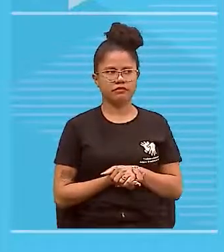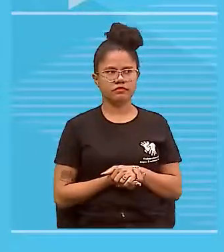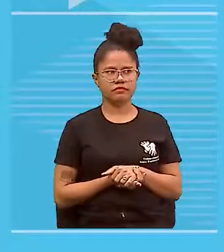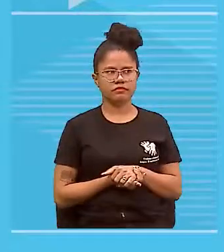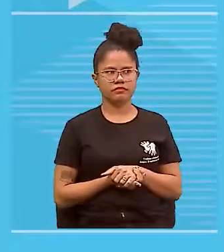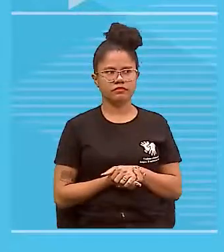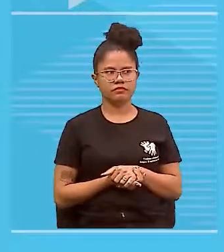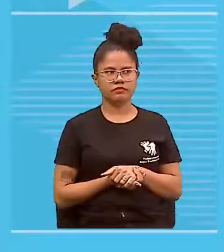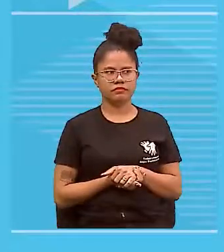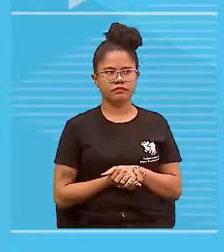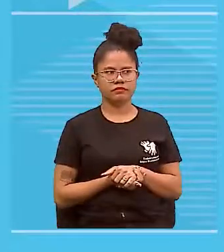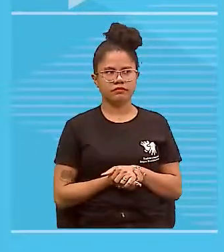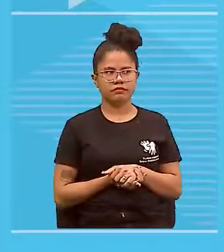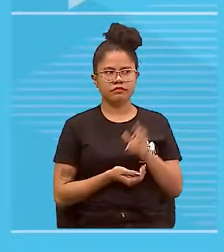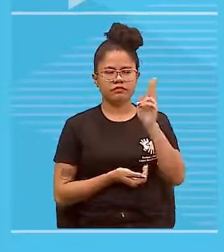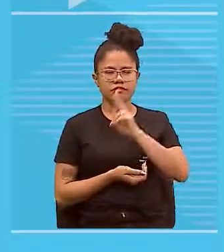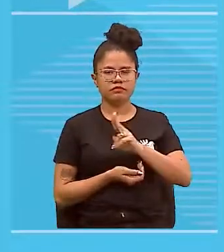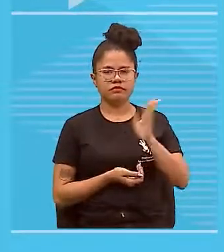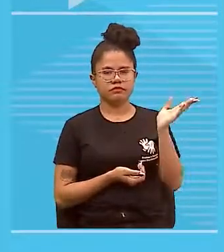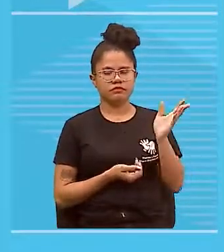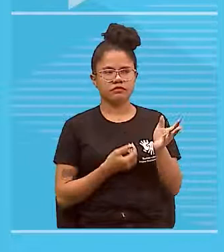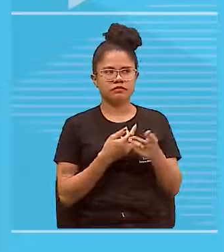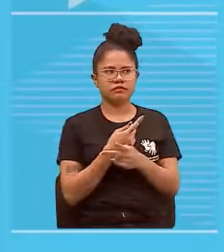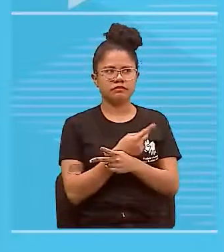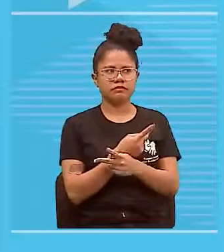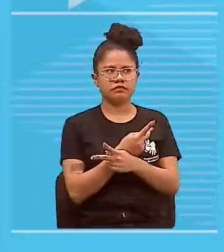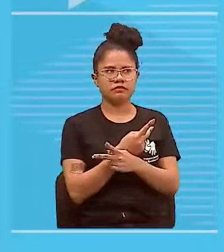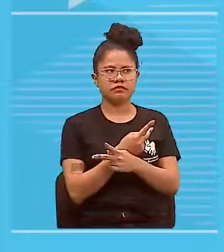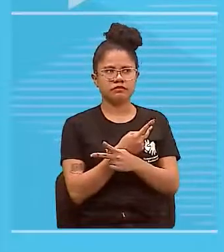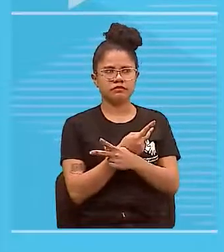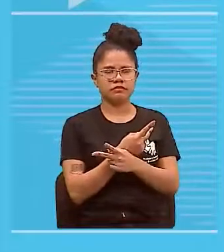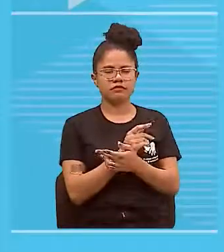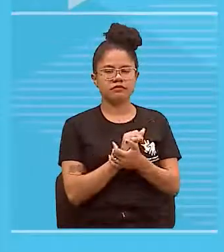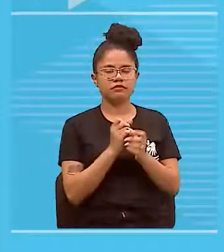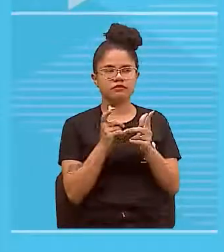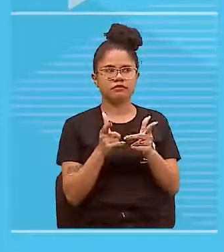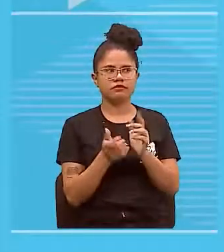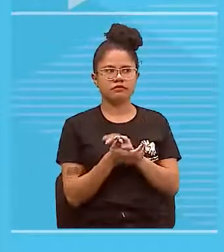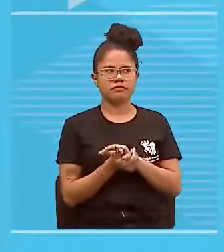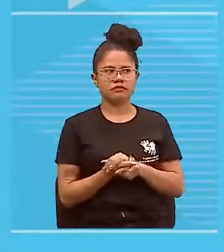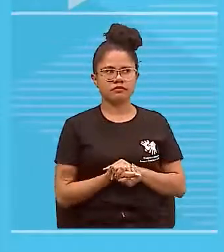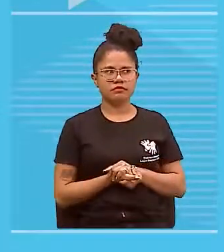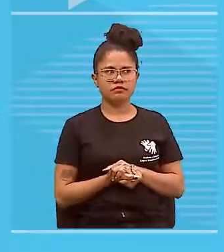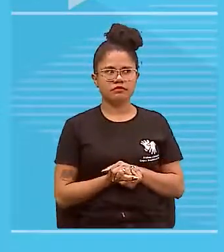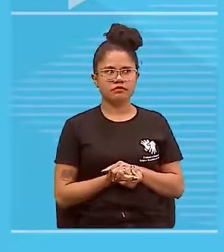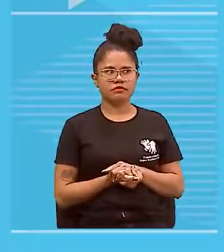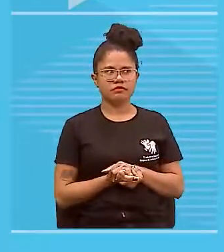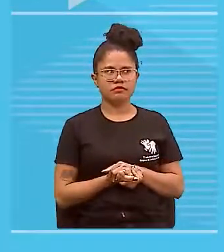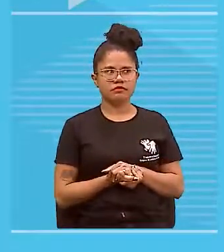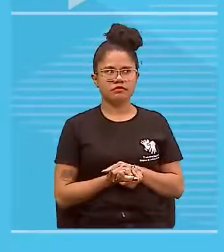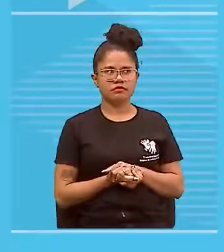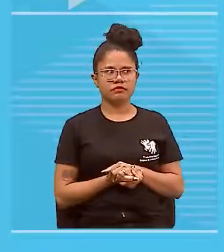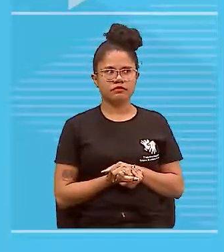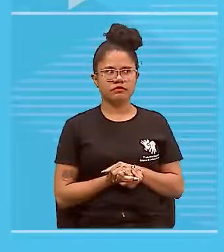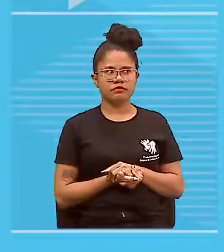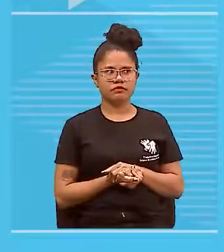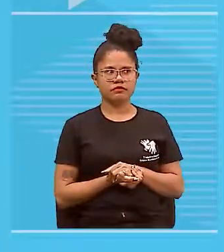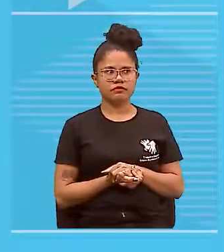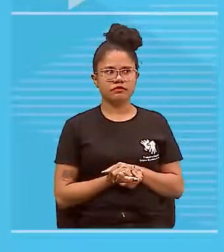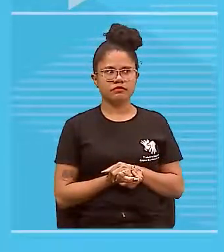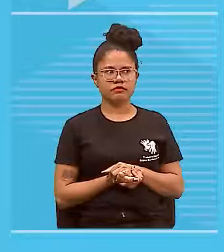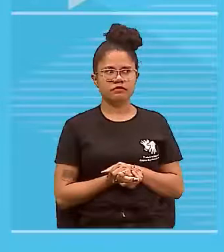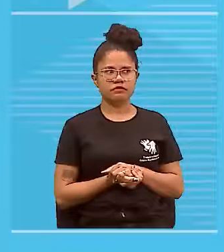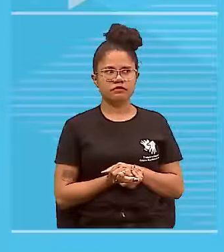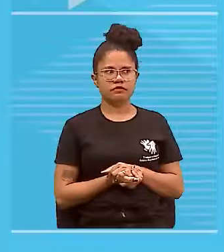seria botar esse pronome oblíquo vem aqui ó depois do fique né filho porque